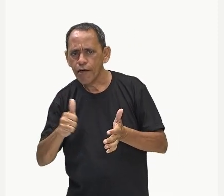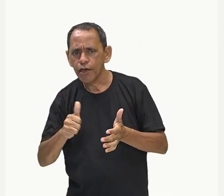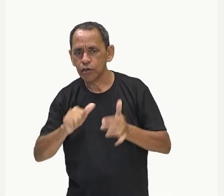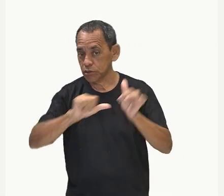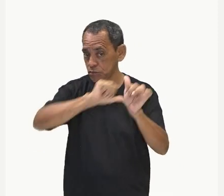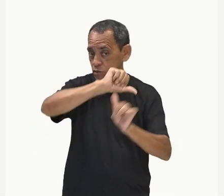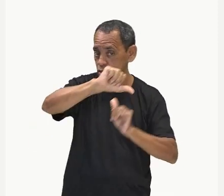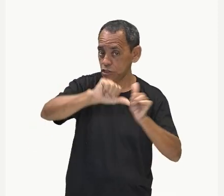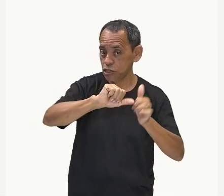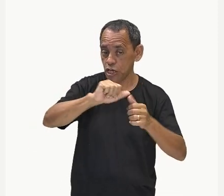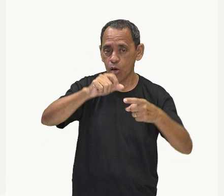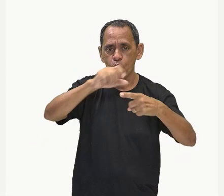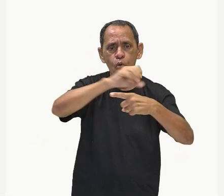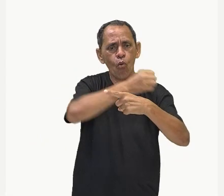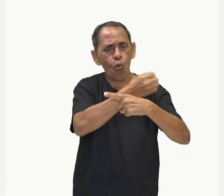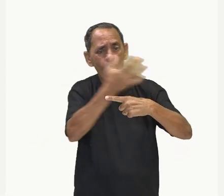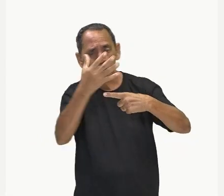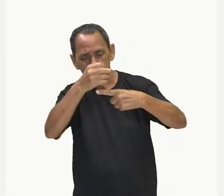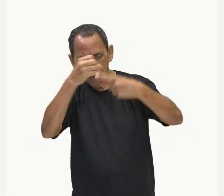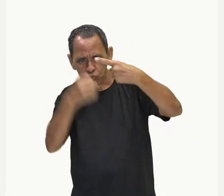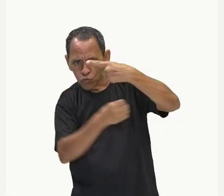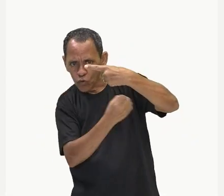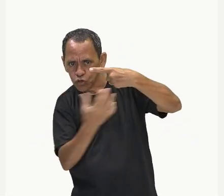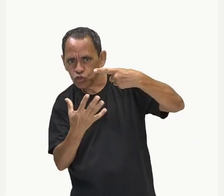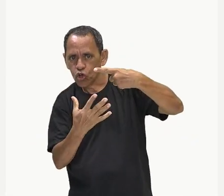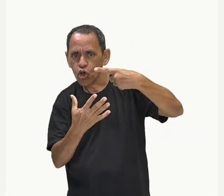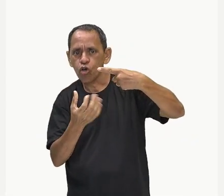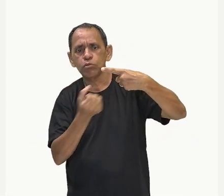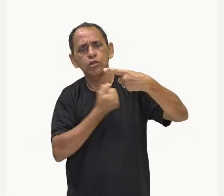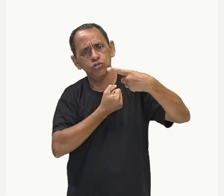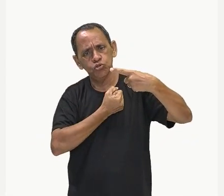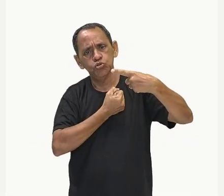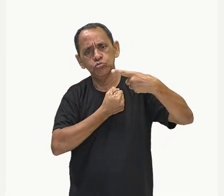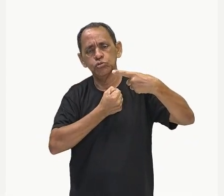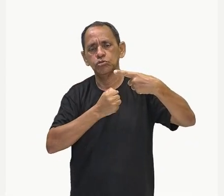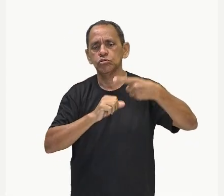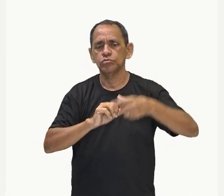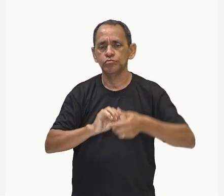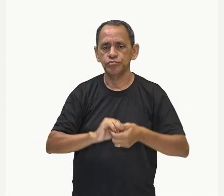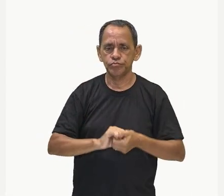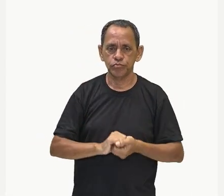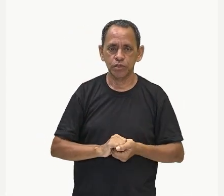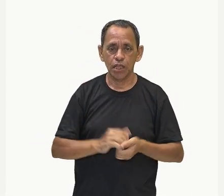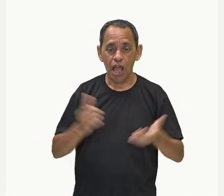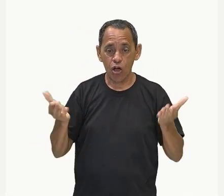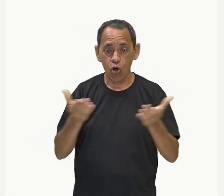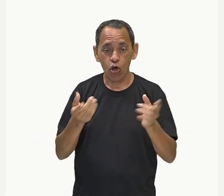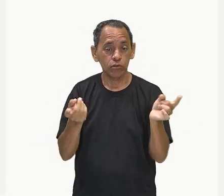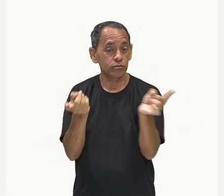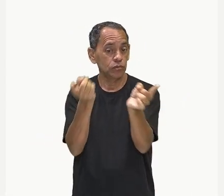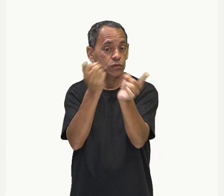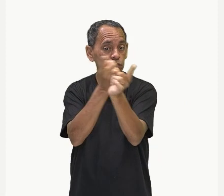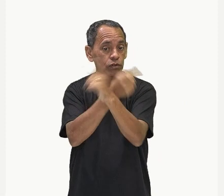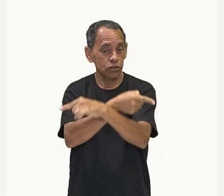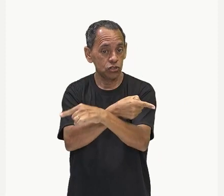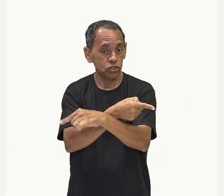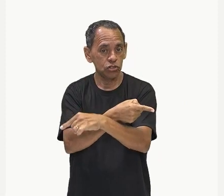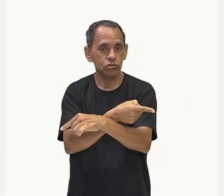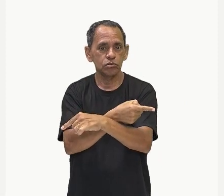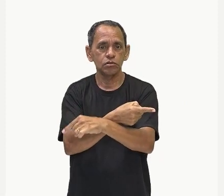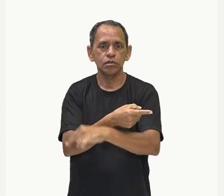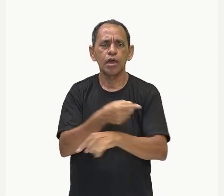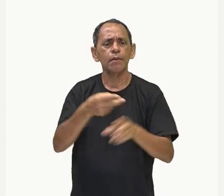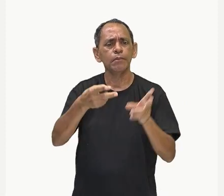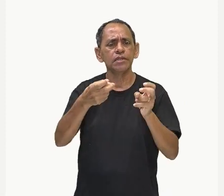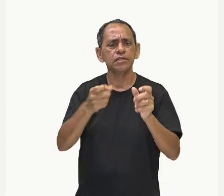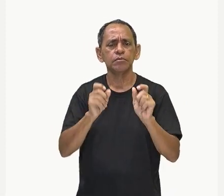para números decimais. Agora, nós vamos fazer o inverso, né? Bora fazer